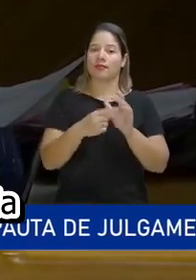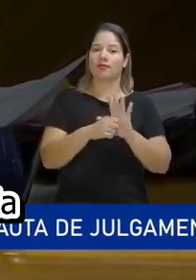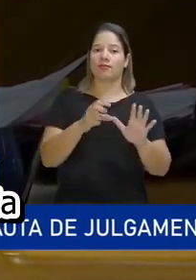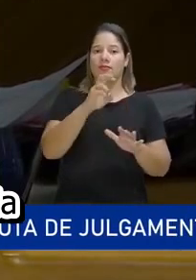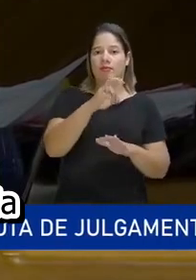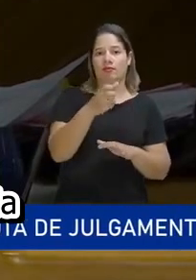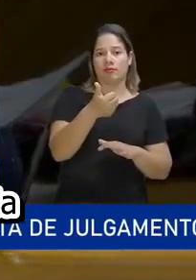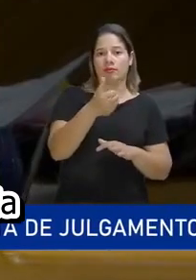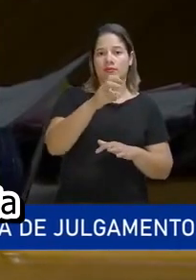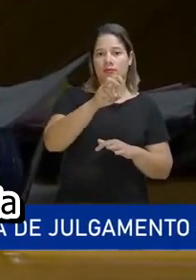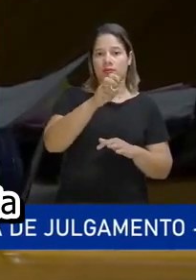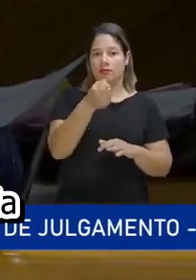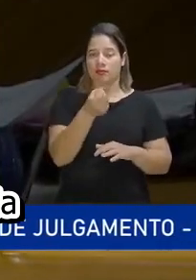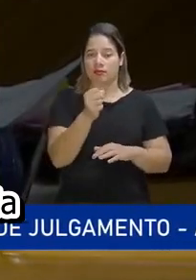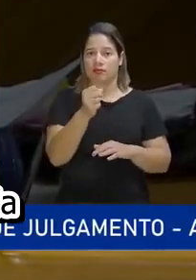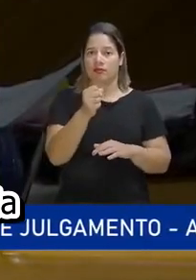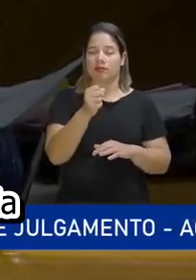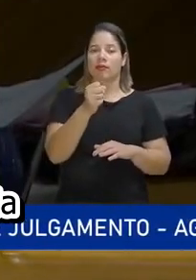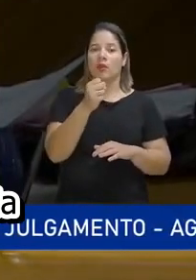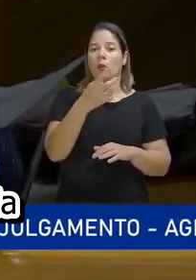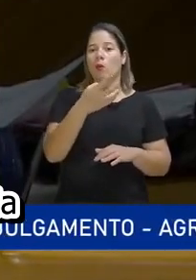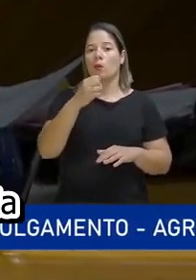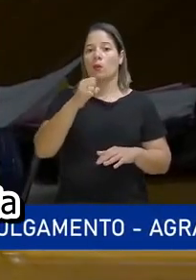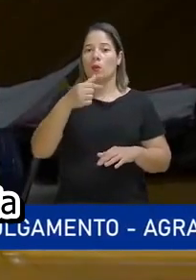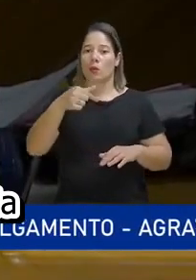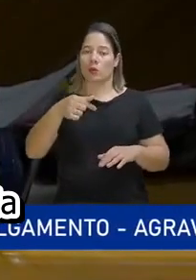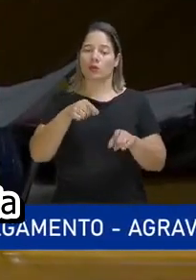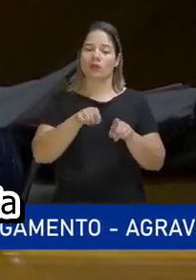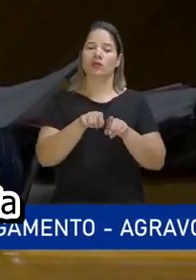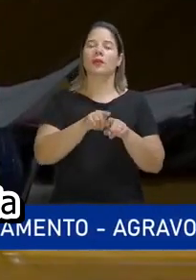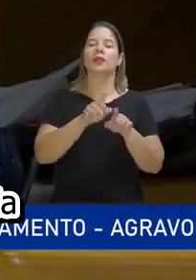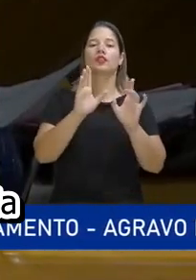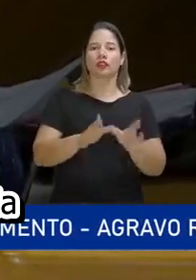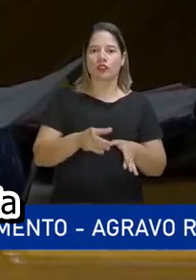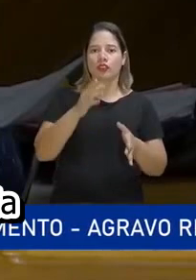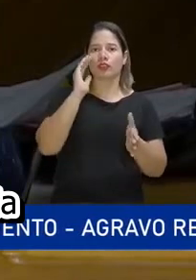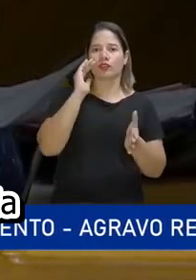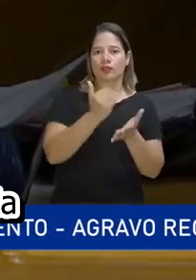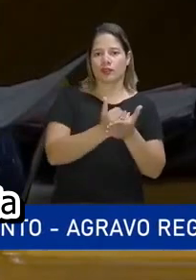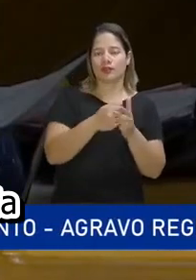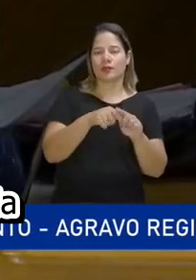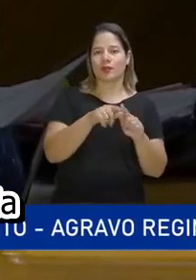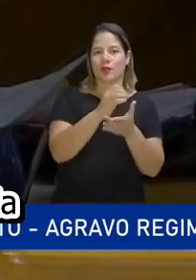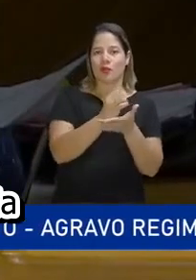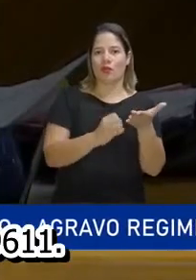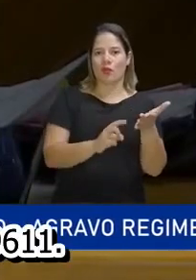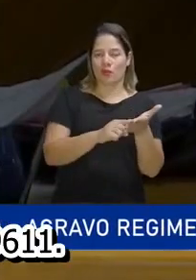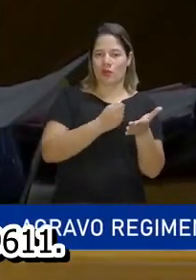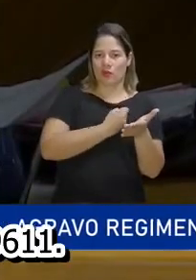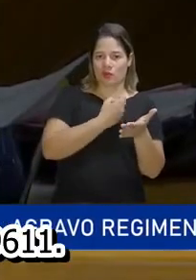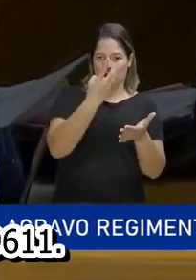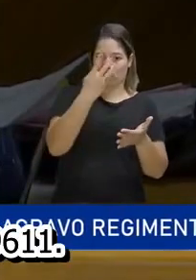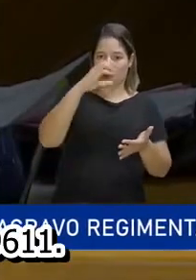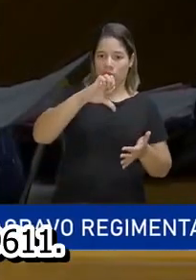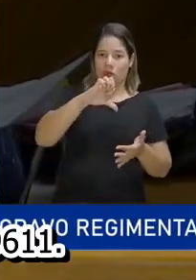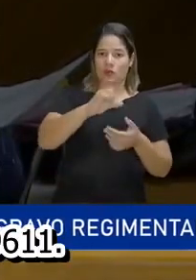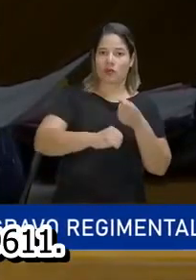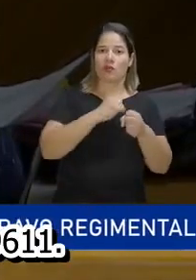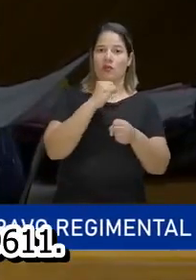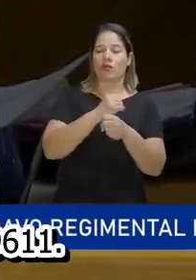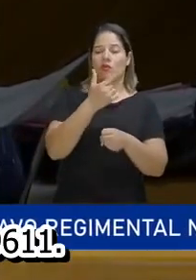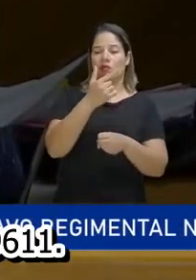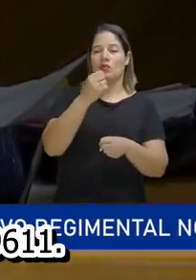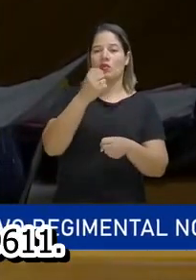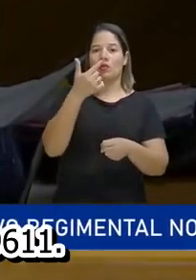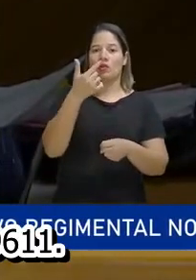5158-487. Providência que, inclusive, já foi cumprida nos termos do ofício 49 de 2024, que está no processo no